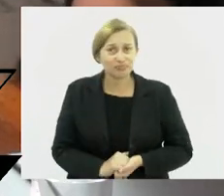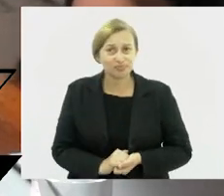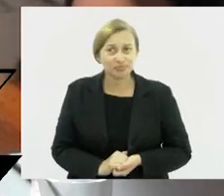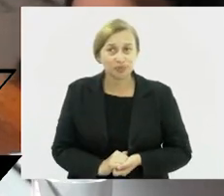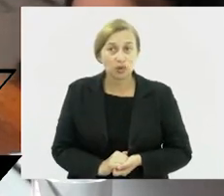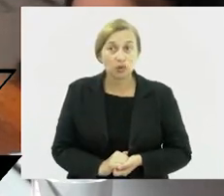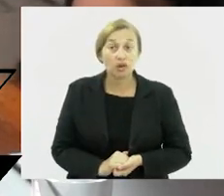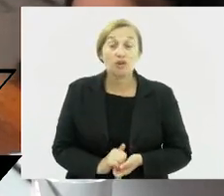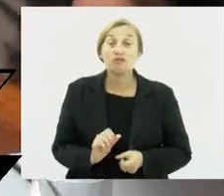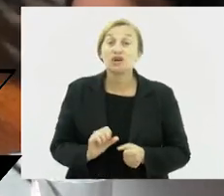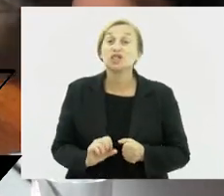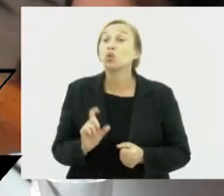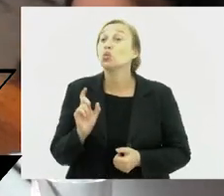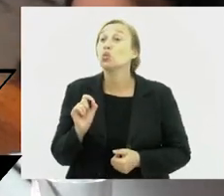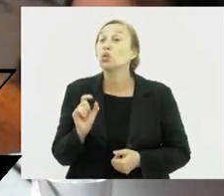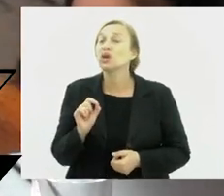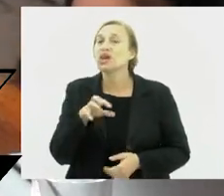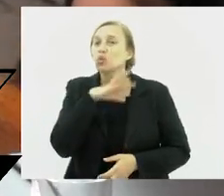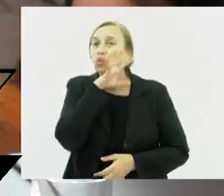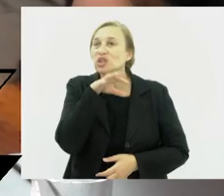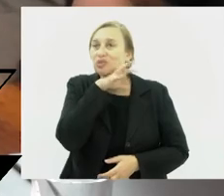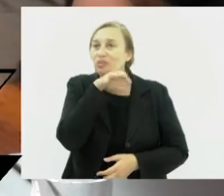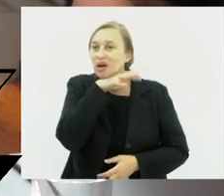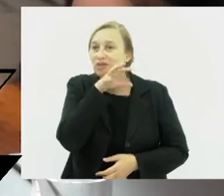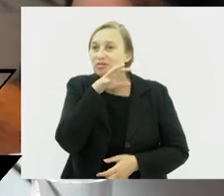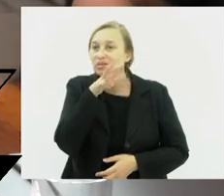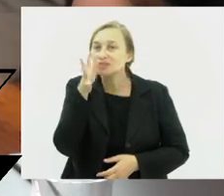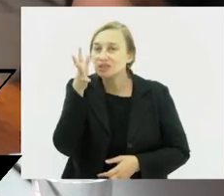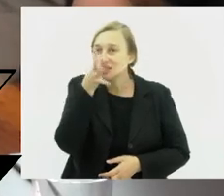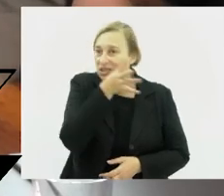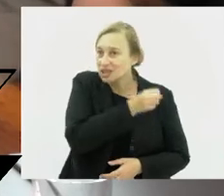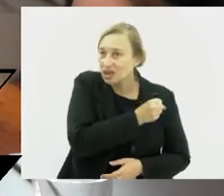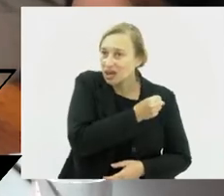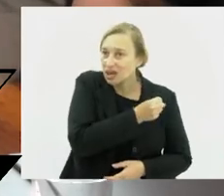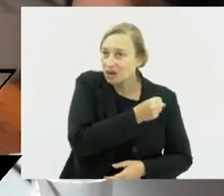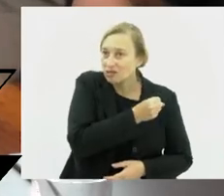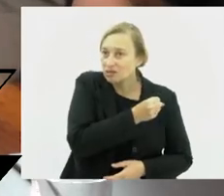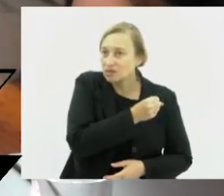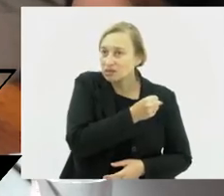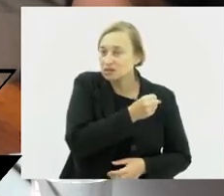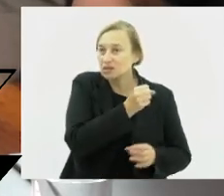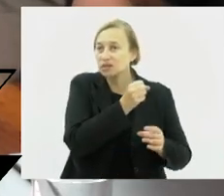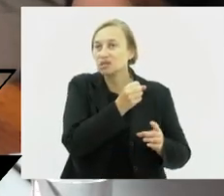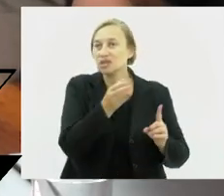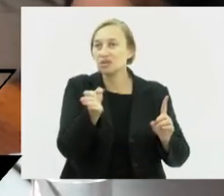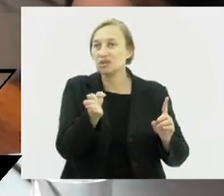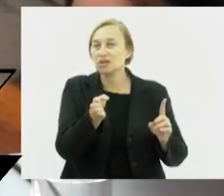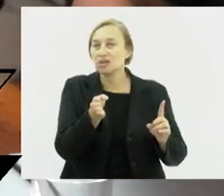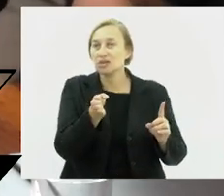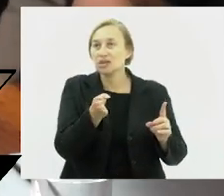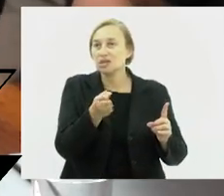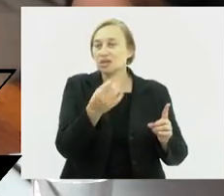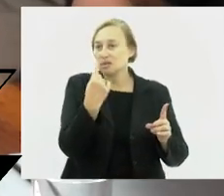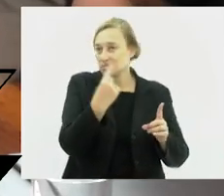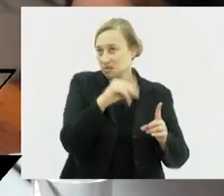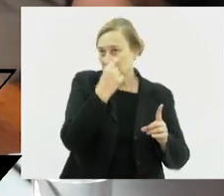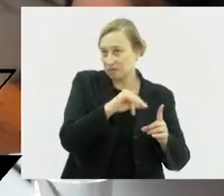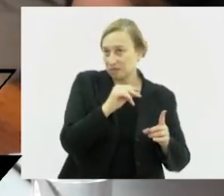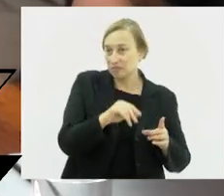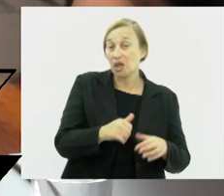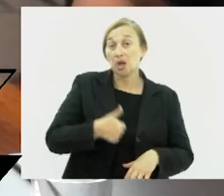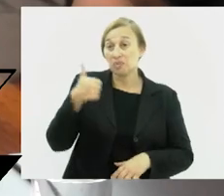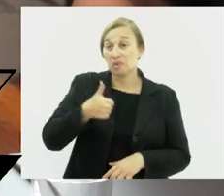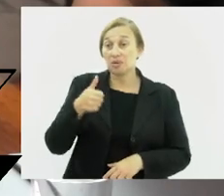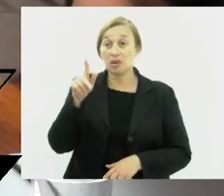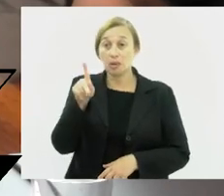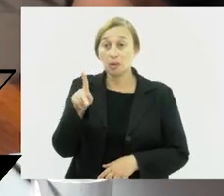que fazer com esse animal que foi resgatado de maus tratos. Em primeiro lugar, o pitbull,